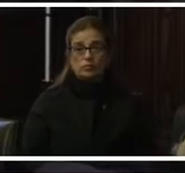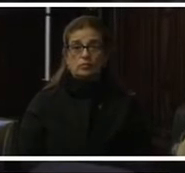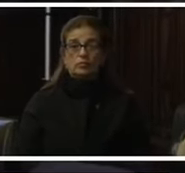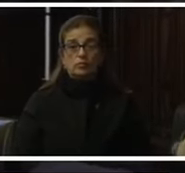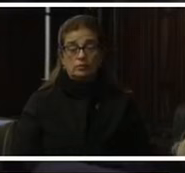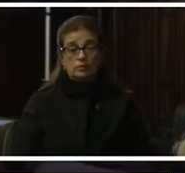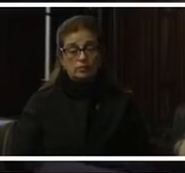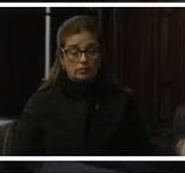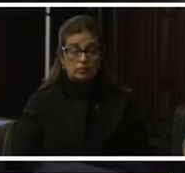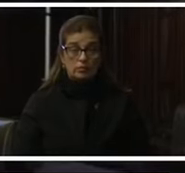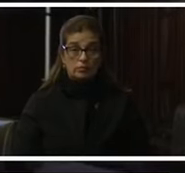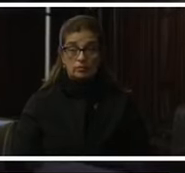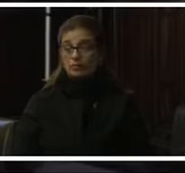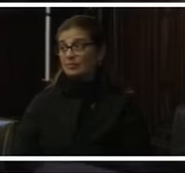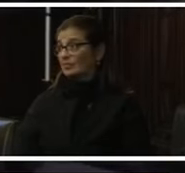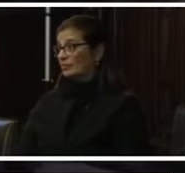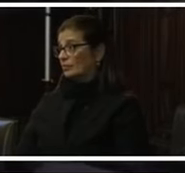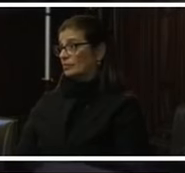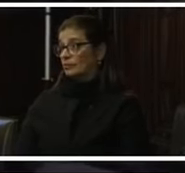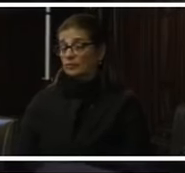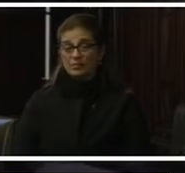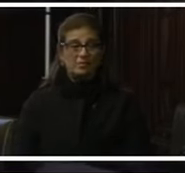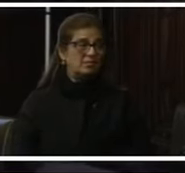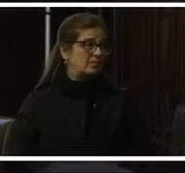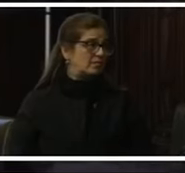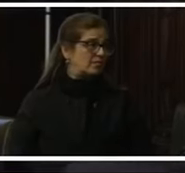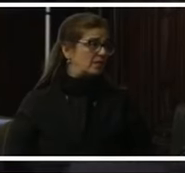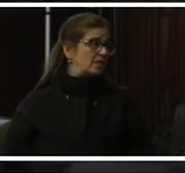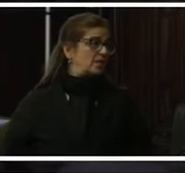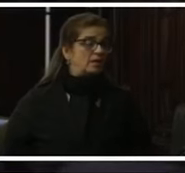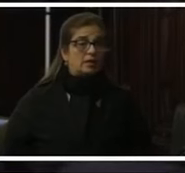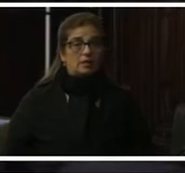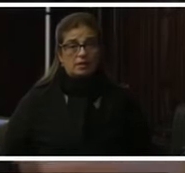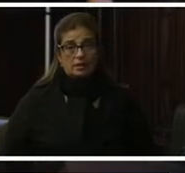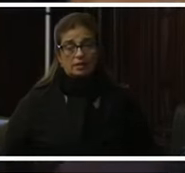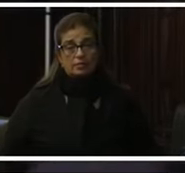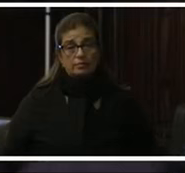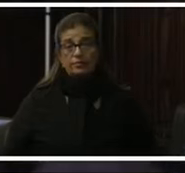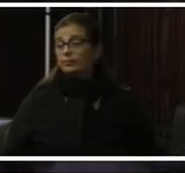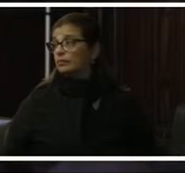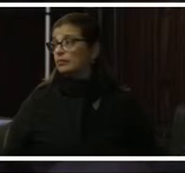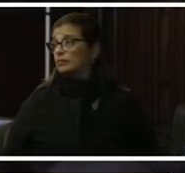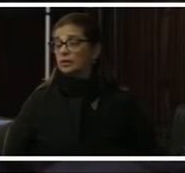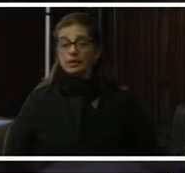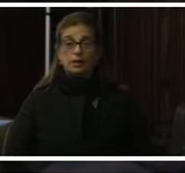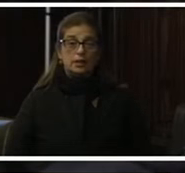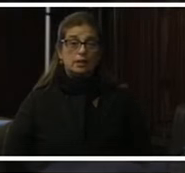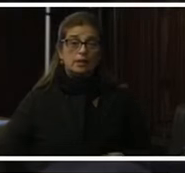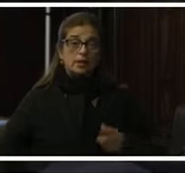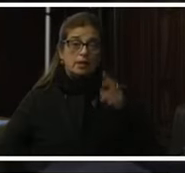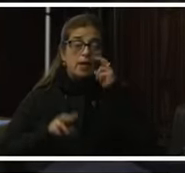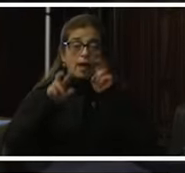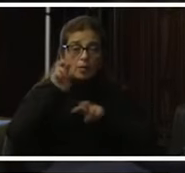em mover vários uni que tem bastante e agora o sorrindo